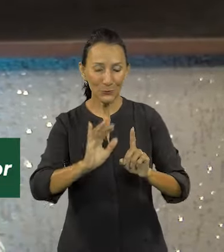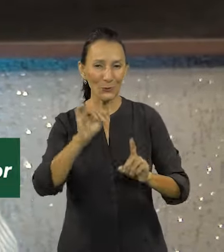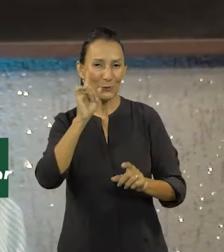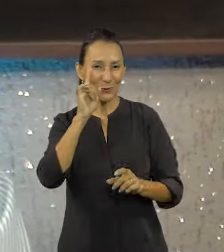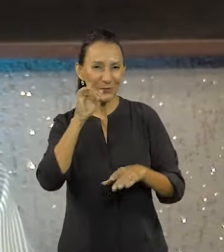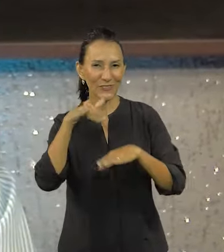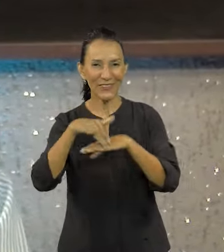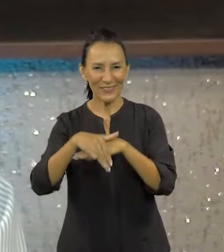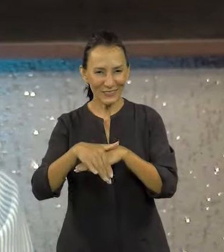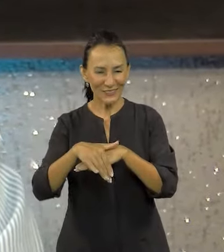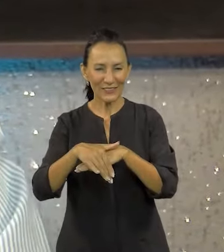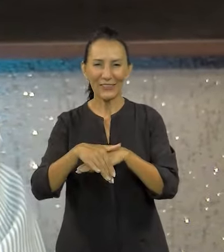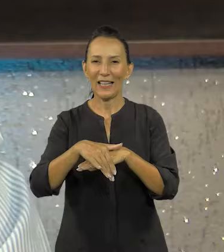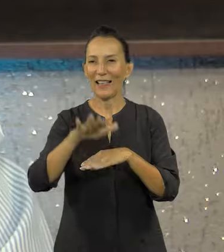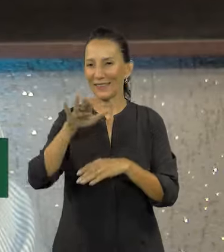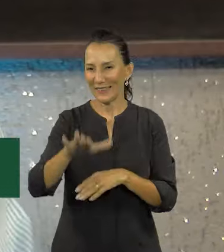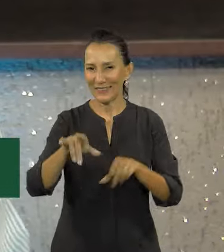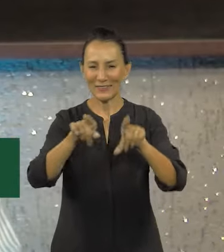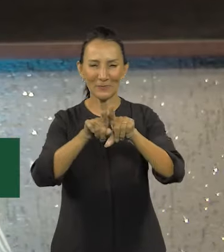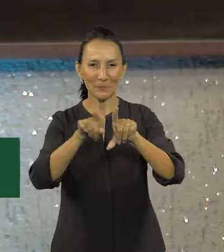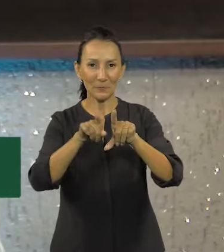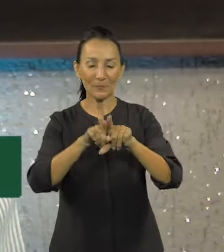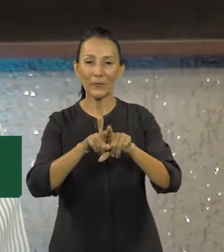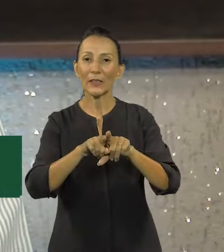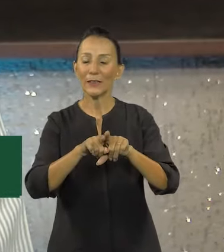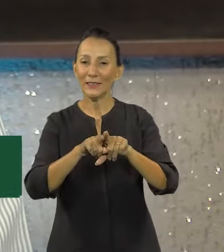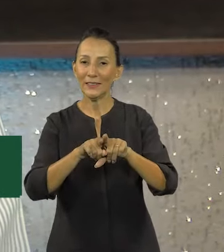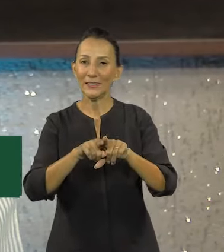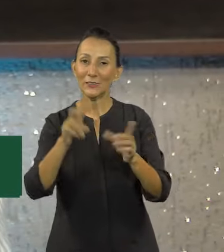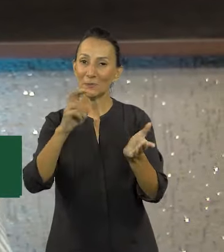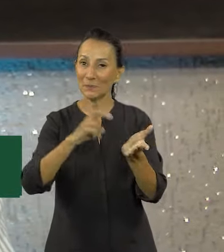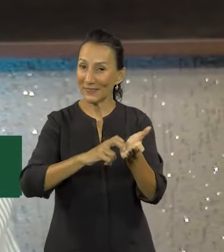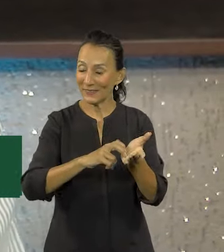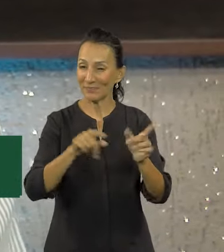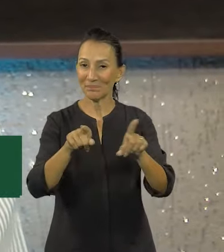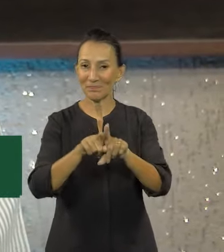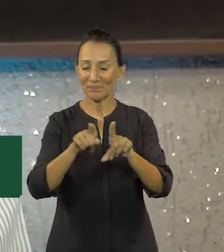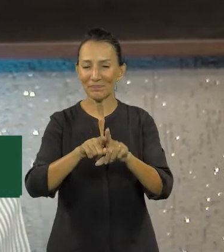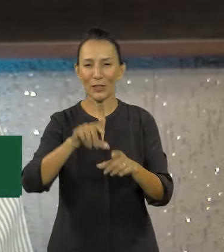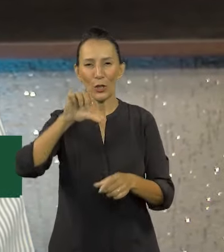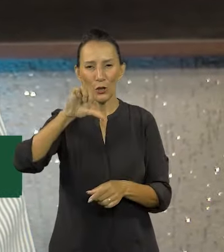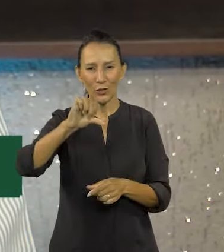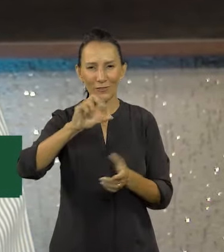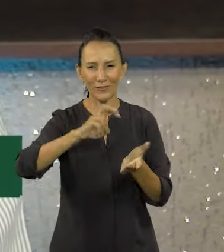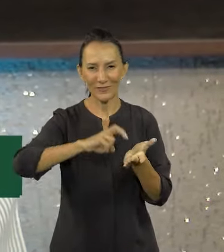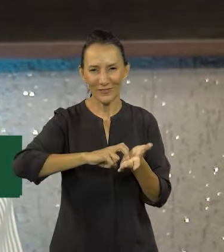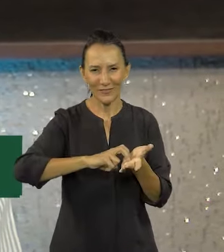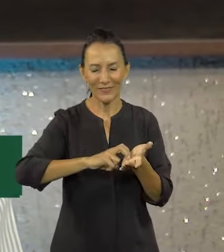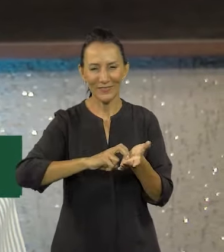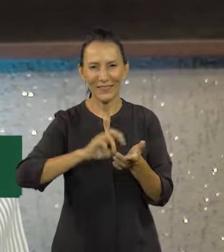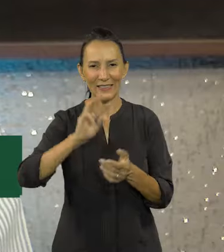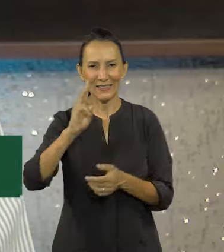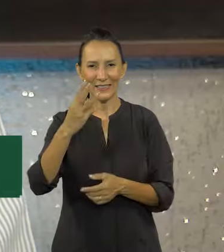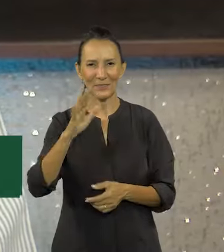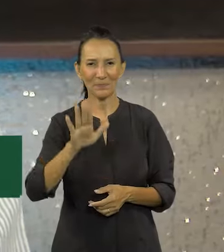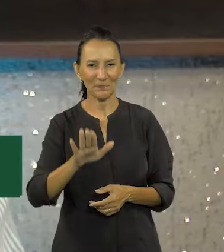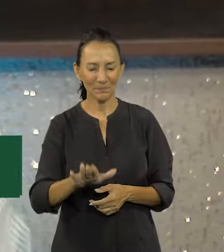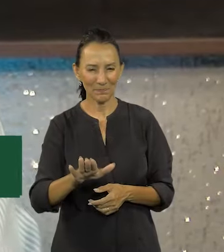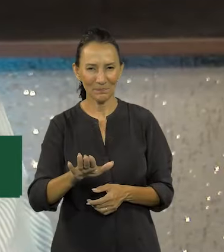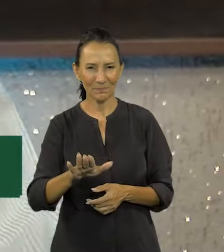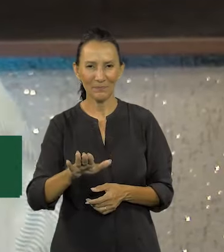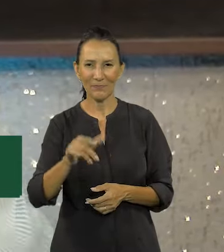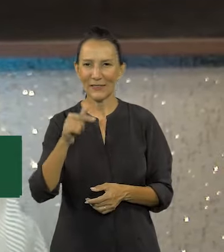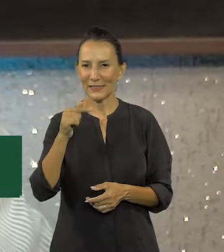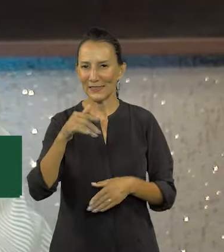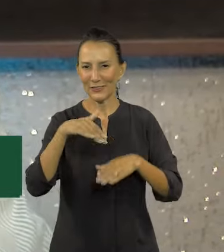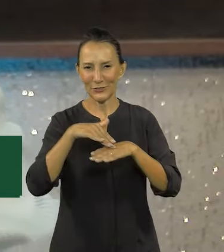noites Todas As Tardes e todas as manhãs 9 da manhã às 15 hor